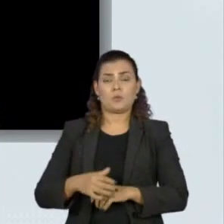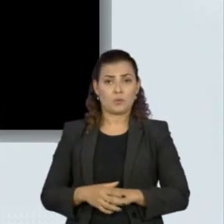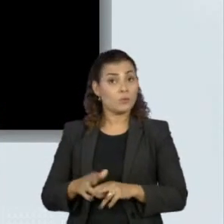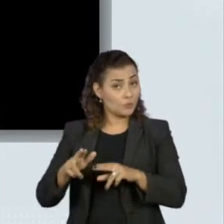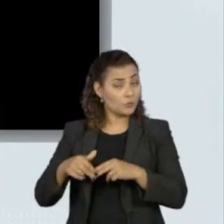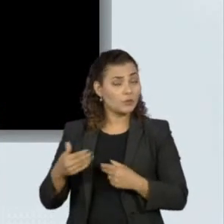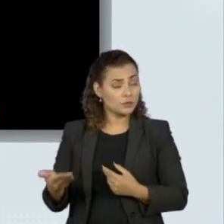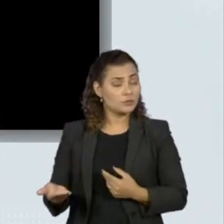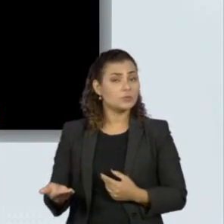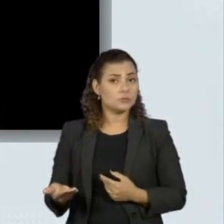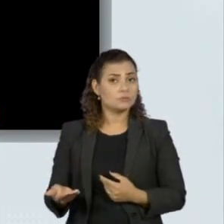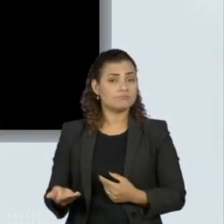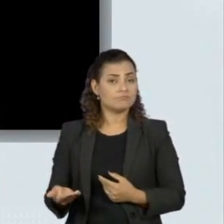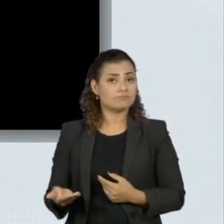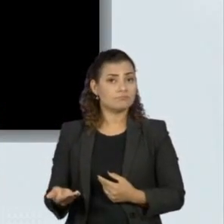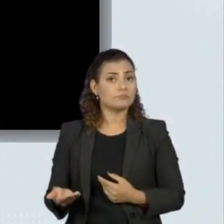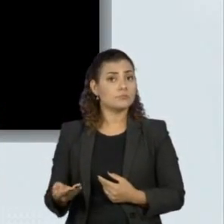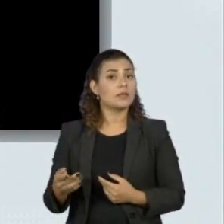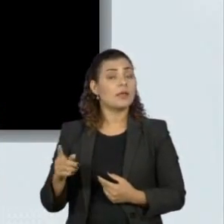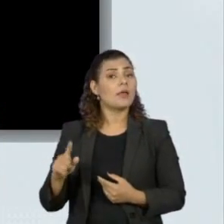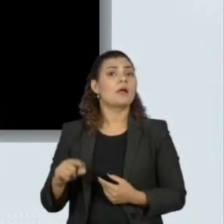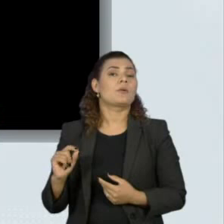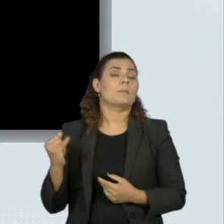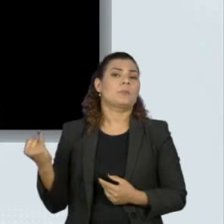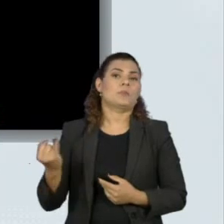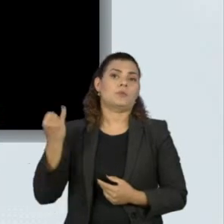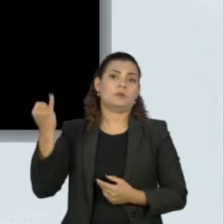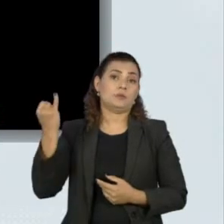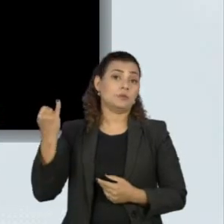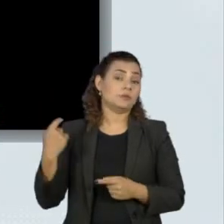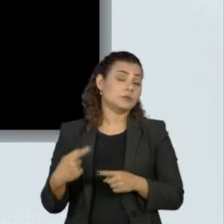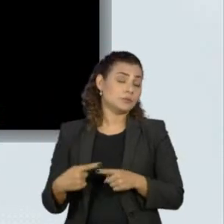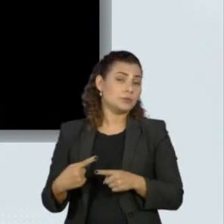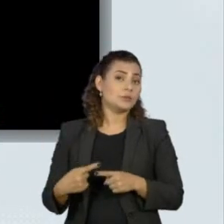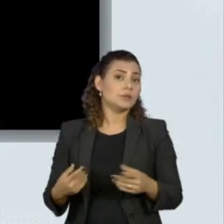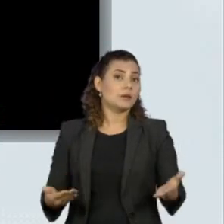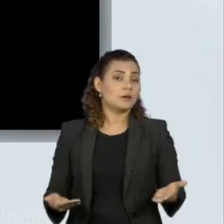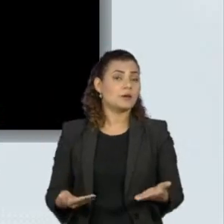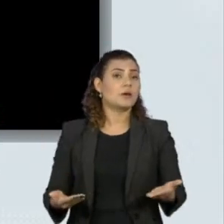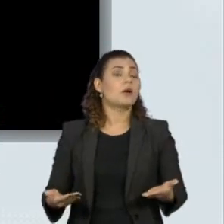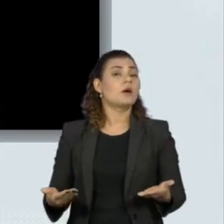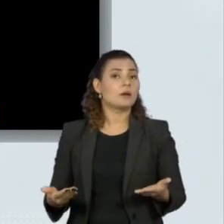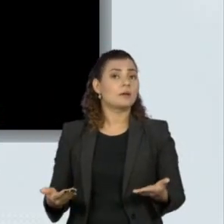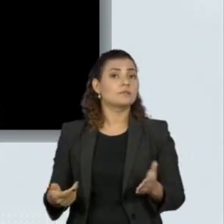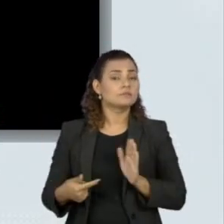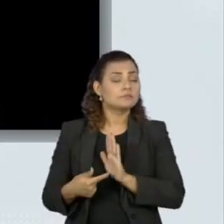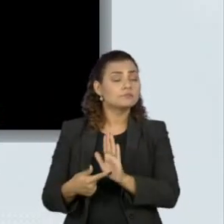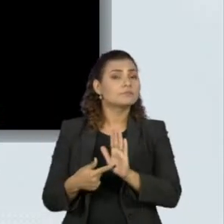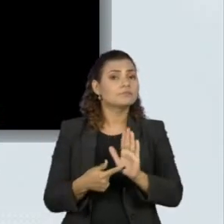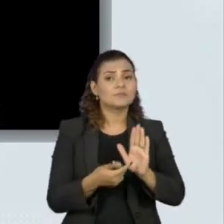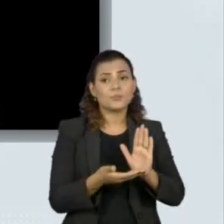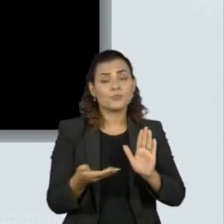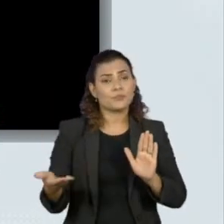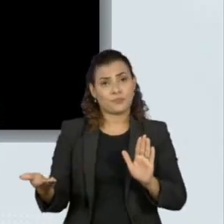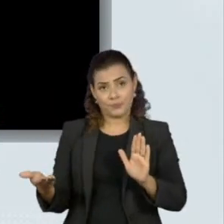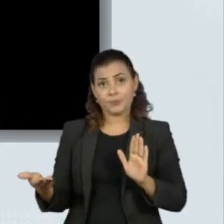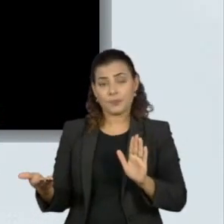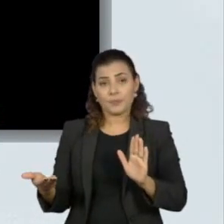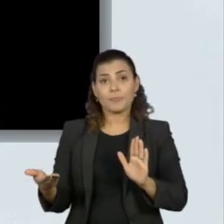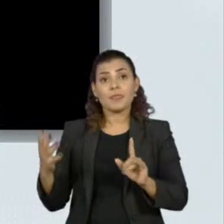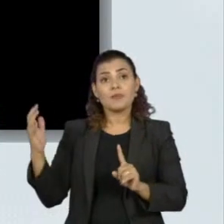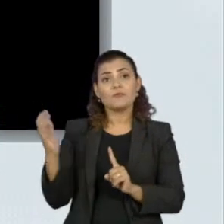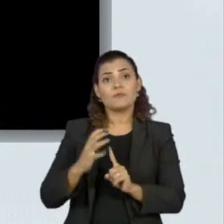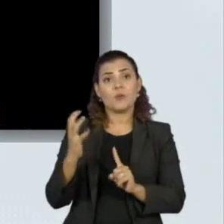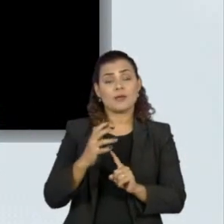portanto, esse é um dado que é extremamente valioso, porque é aí onde nos está indicando qual é o impacto desta